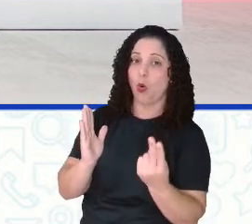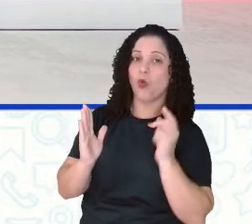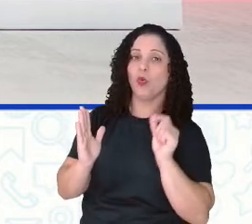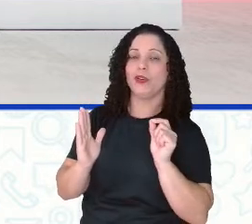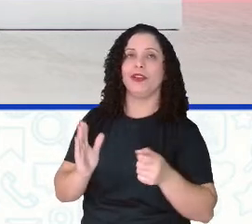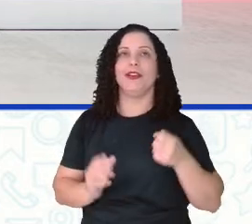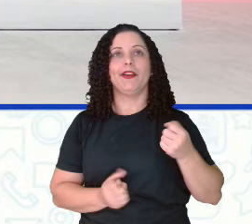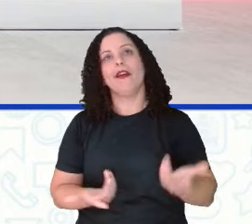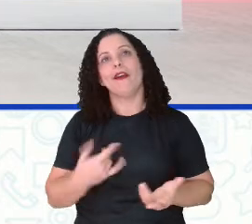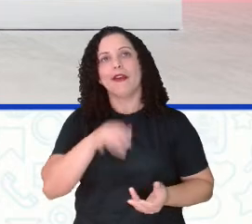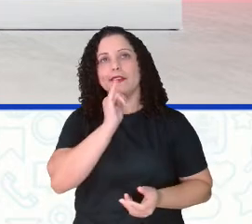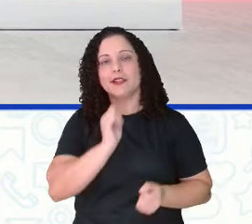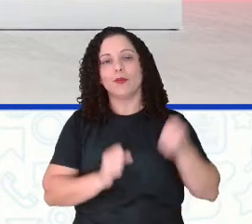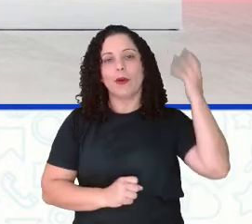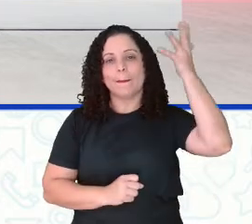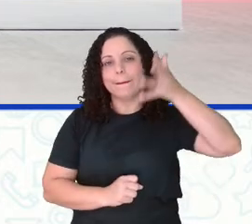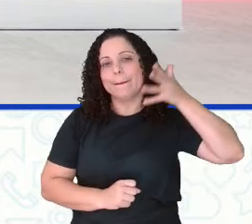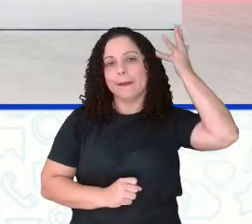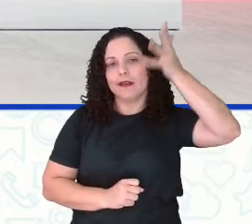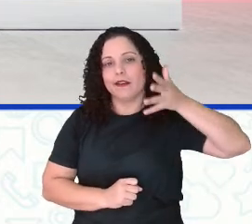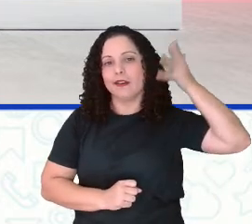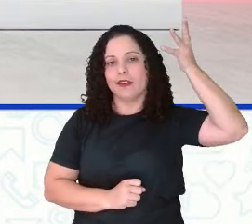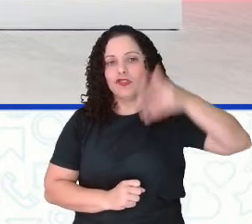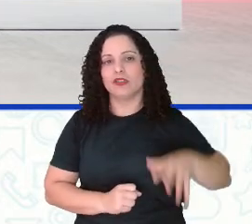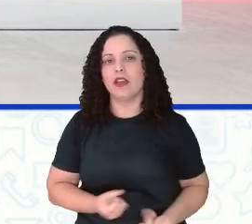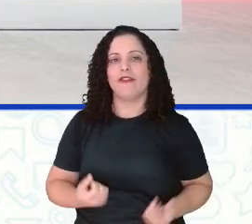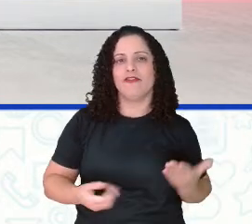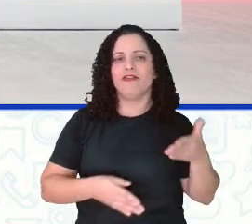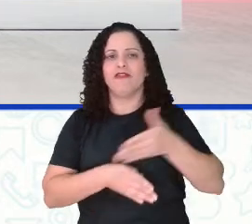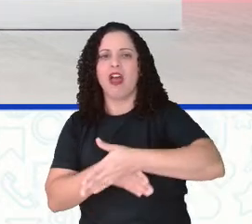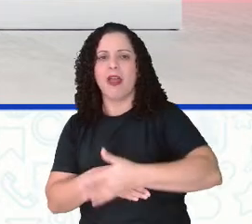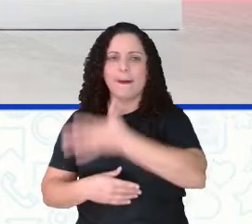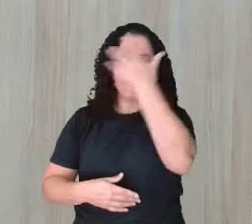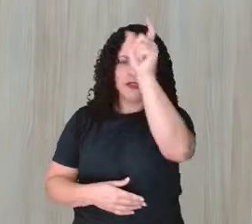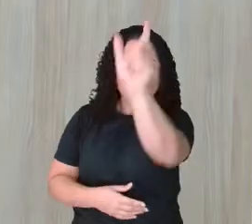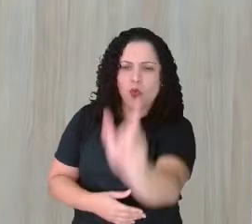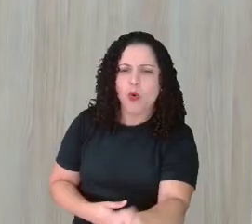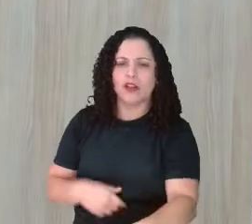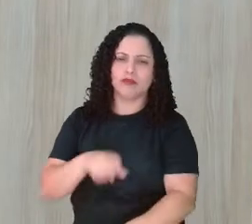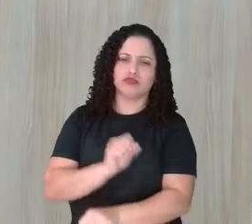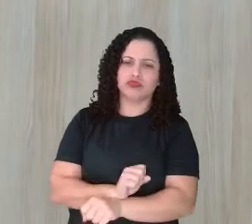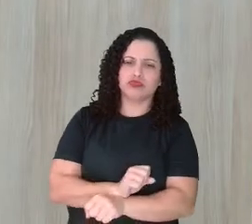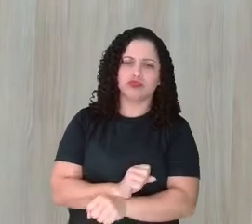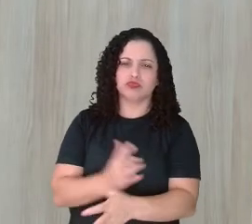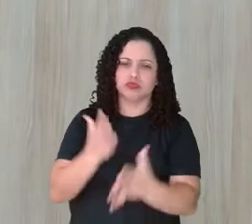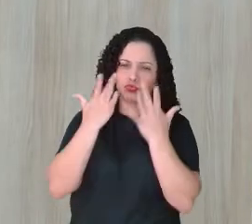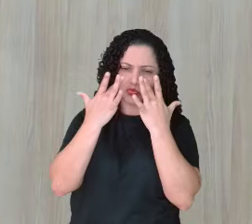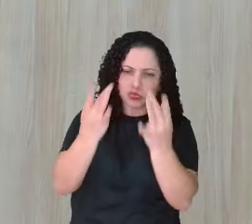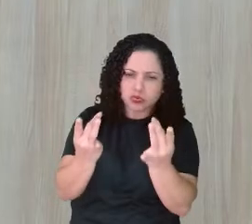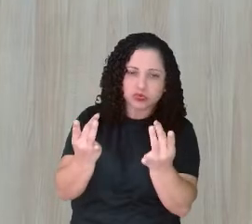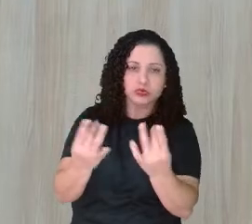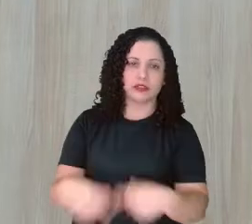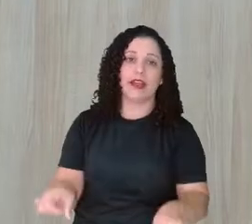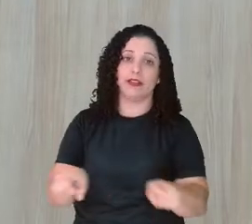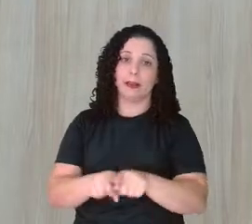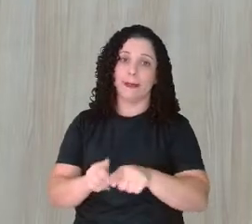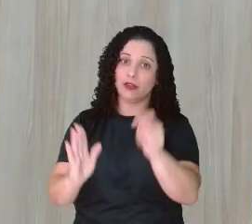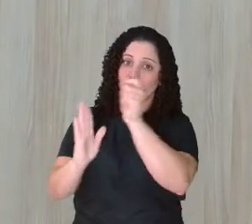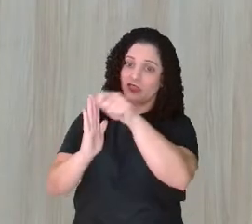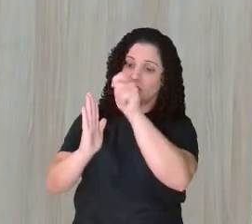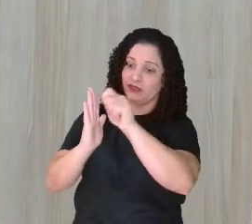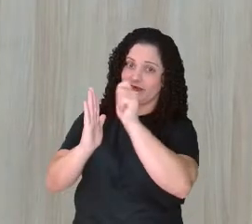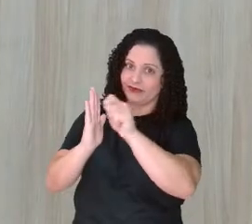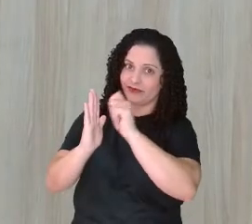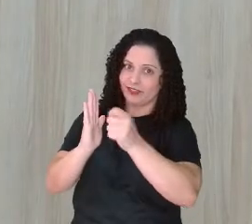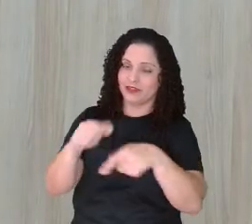uma palestra, quando a gente vai, escutar a voz do especialista. A gente tem um descritivo, a gente tem